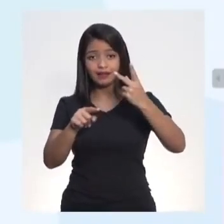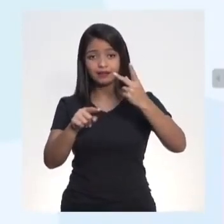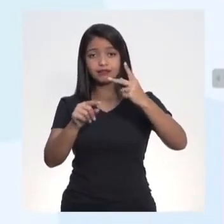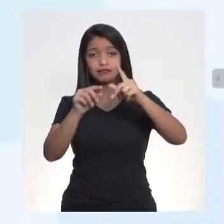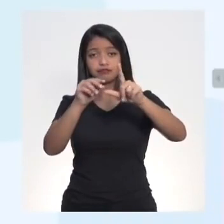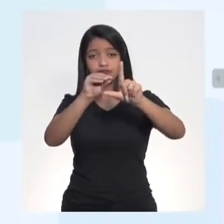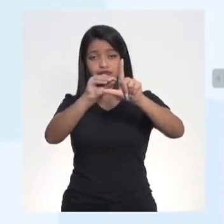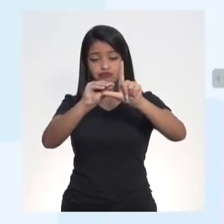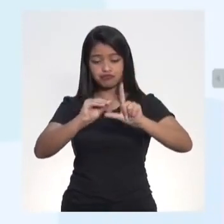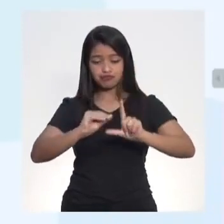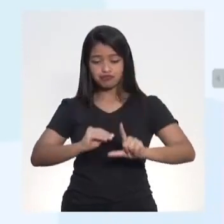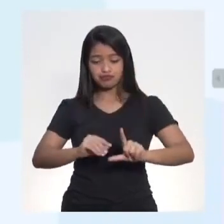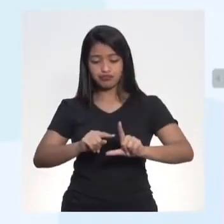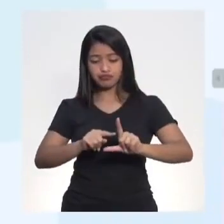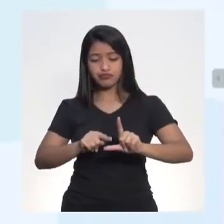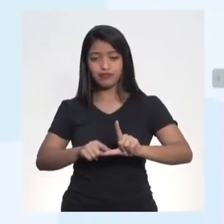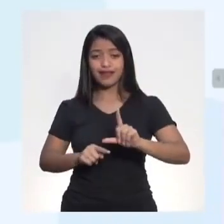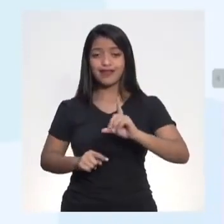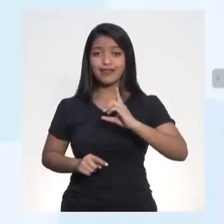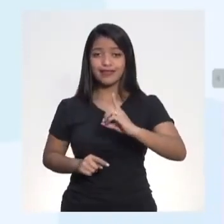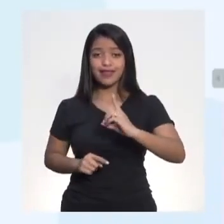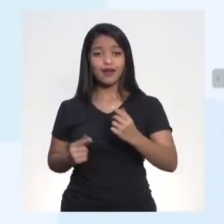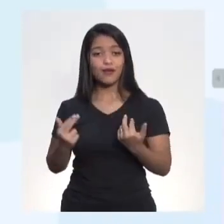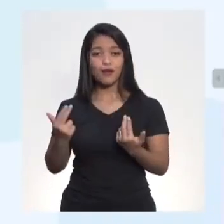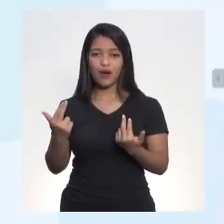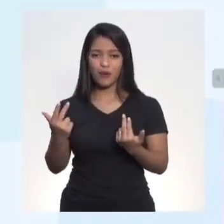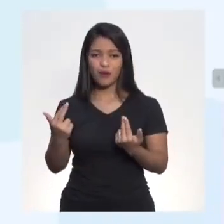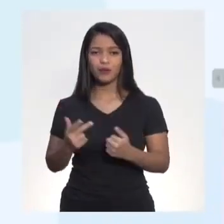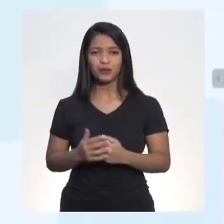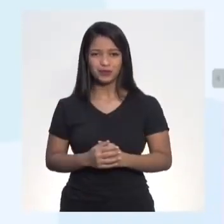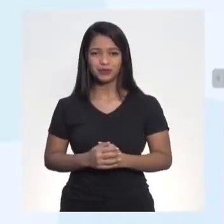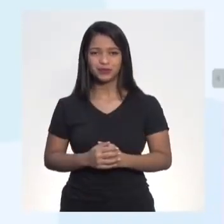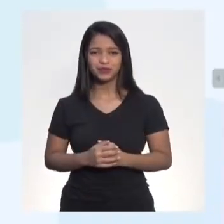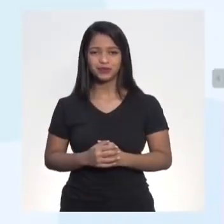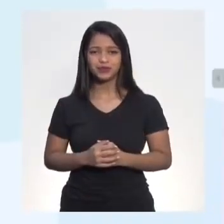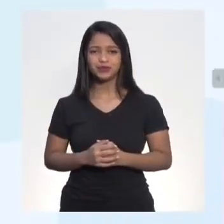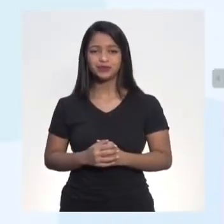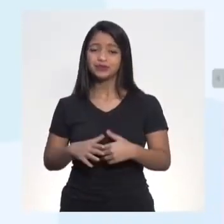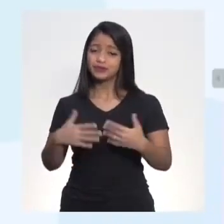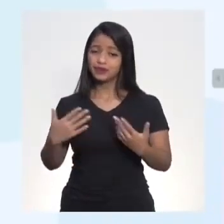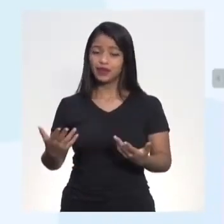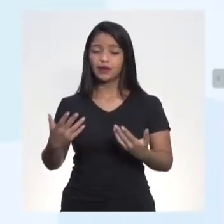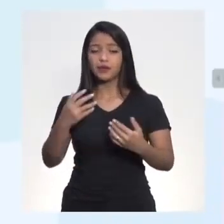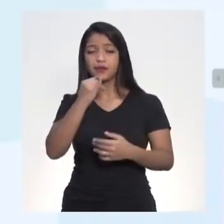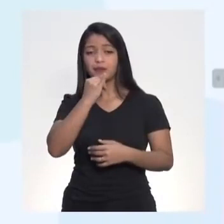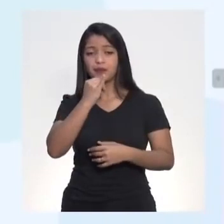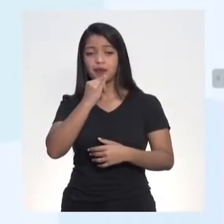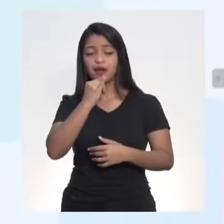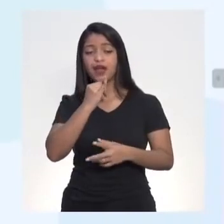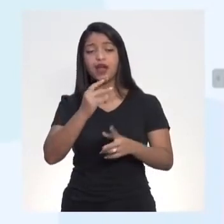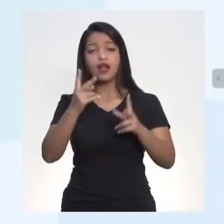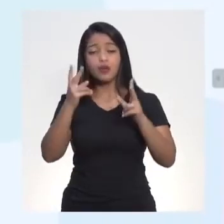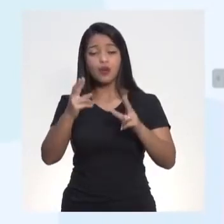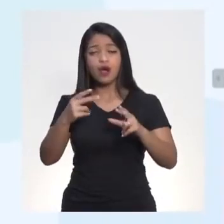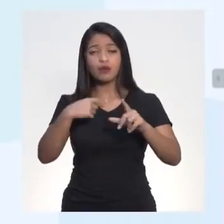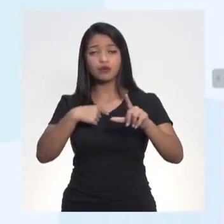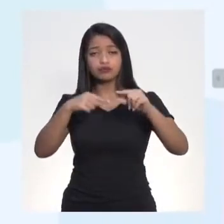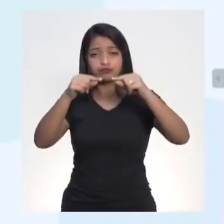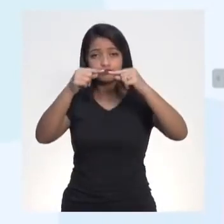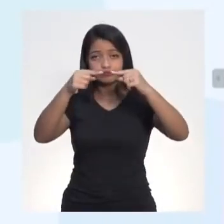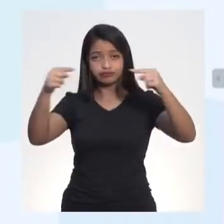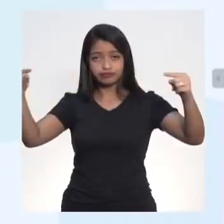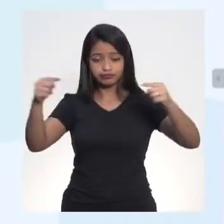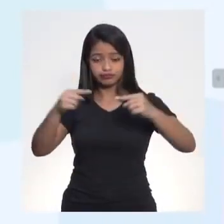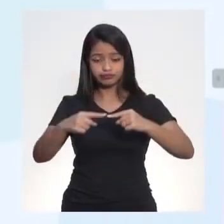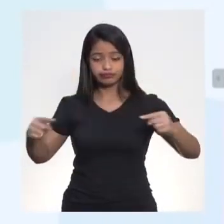assim por diante. Então, o correspondente é como se eu transportasse para outra reta, né? Transportasse aqui para o